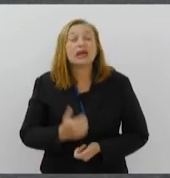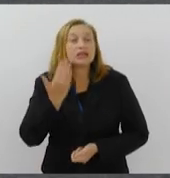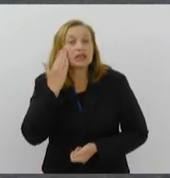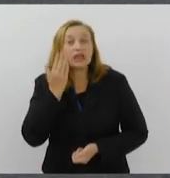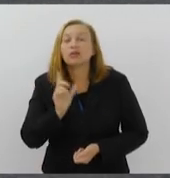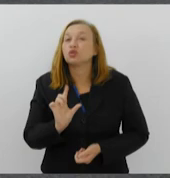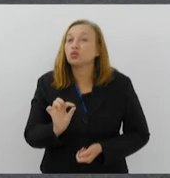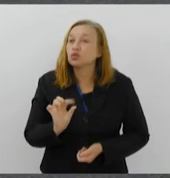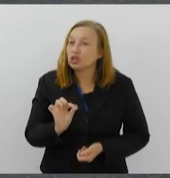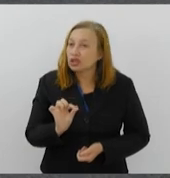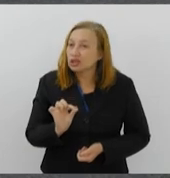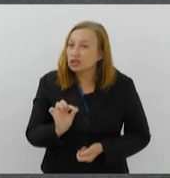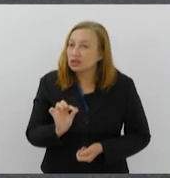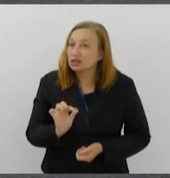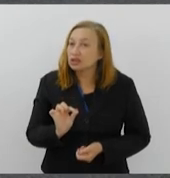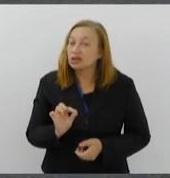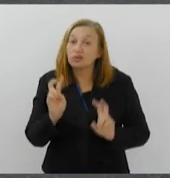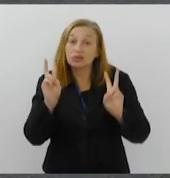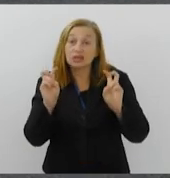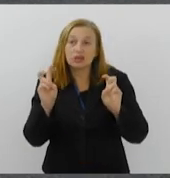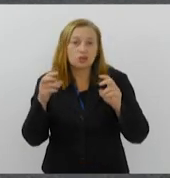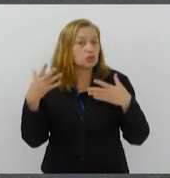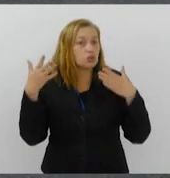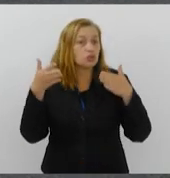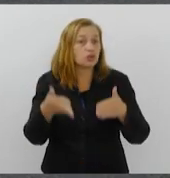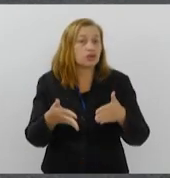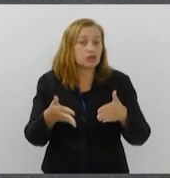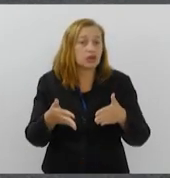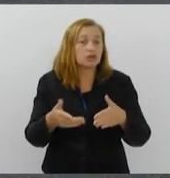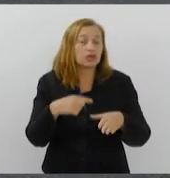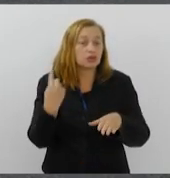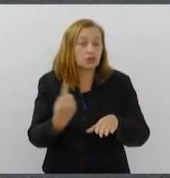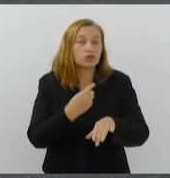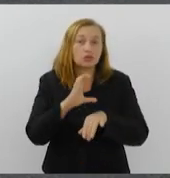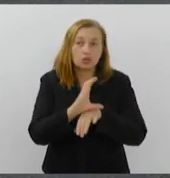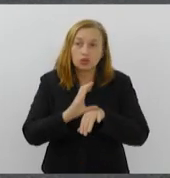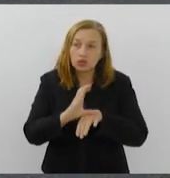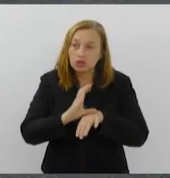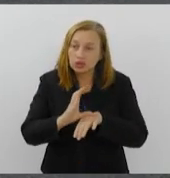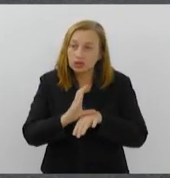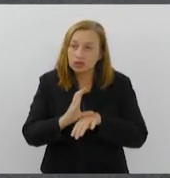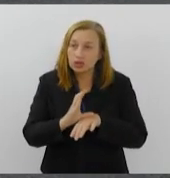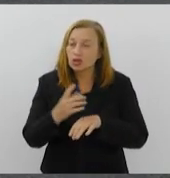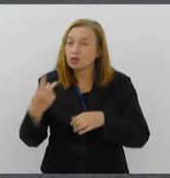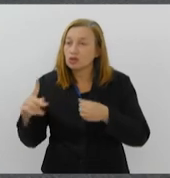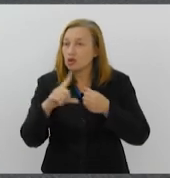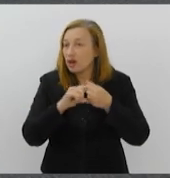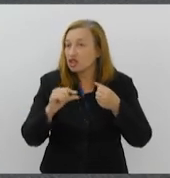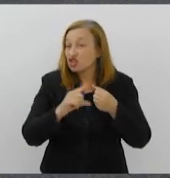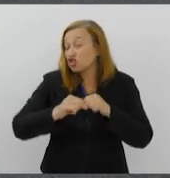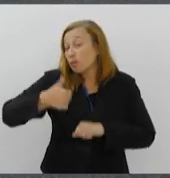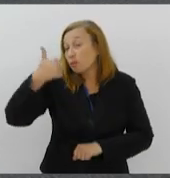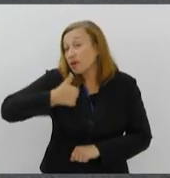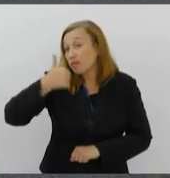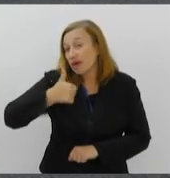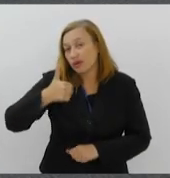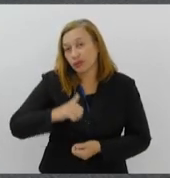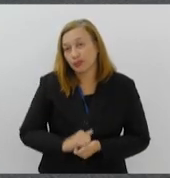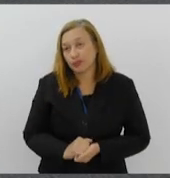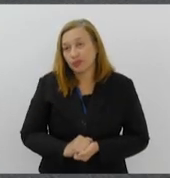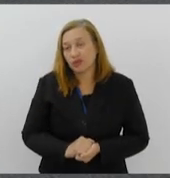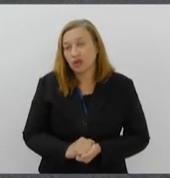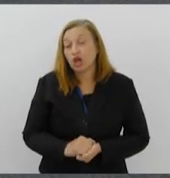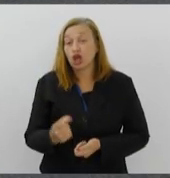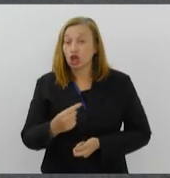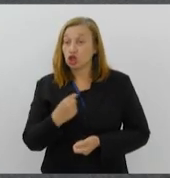Entendemos que essa é uma das questões centrais da nossa Constituição, quando no seu artigo 1º diz que